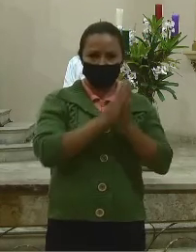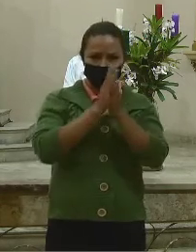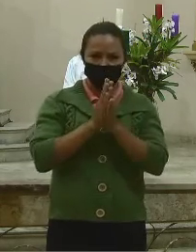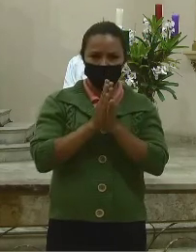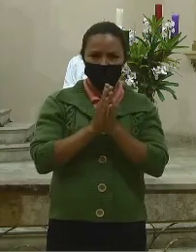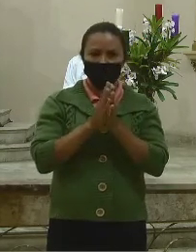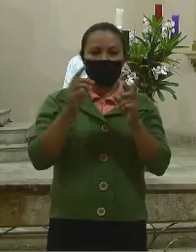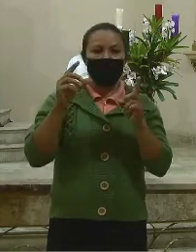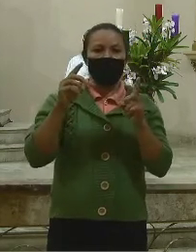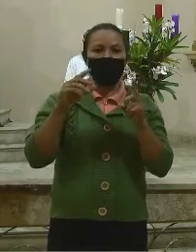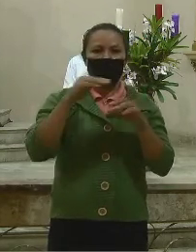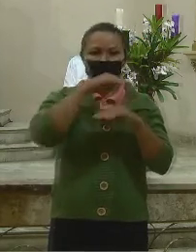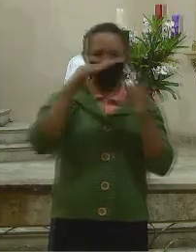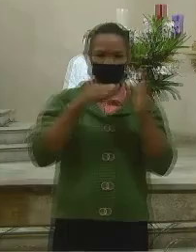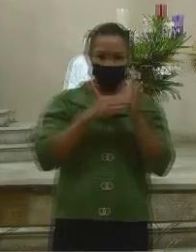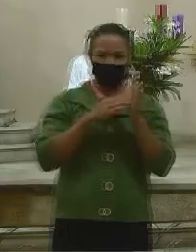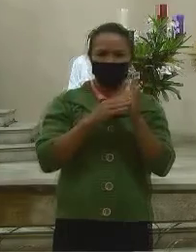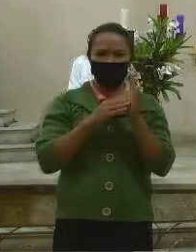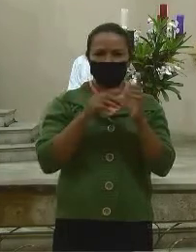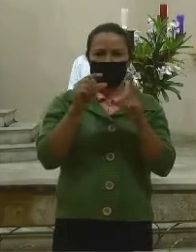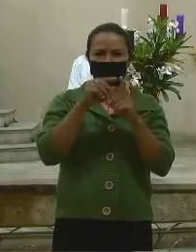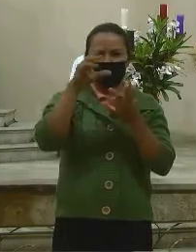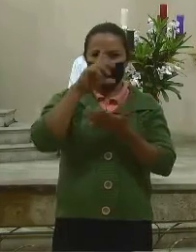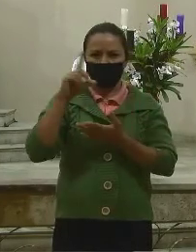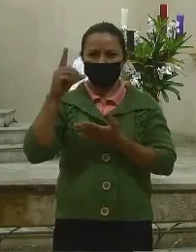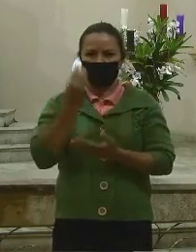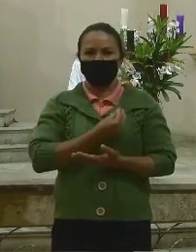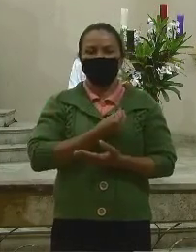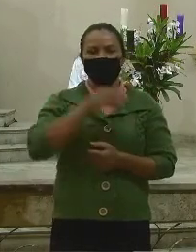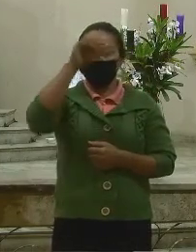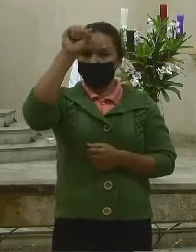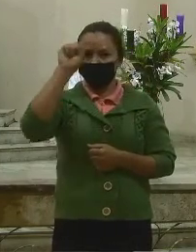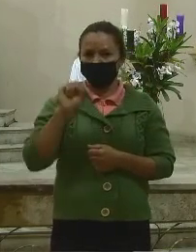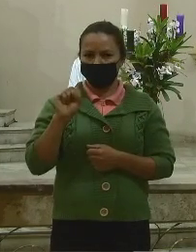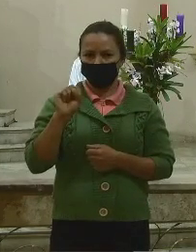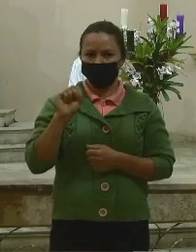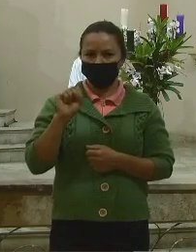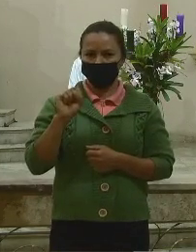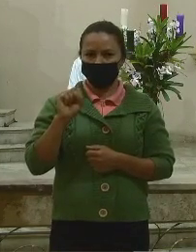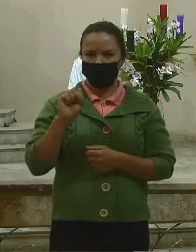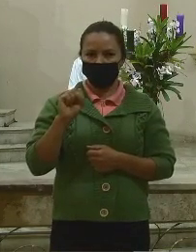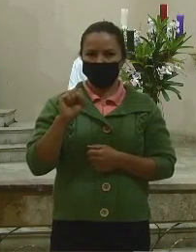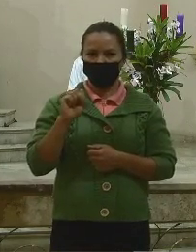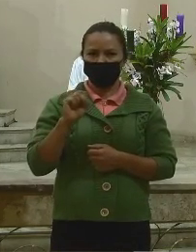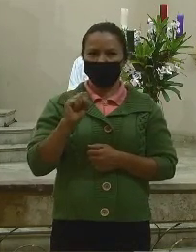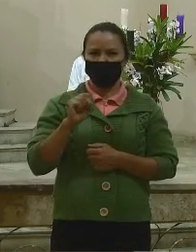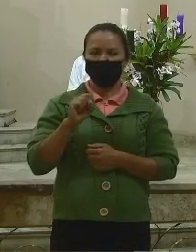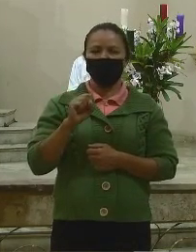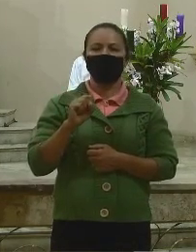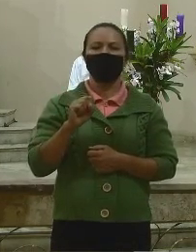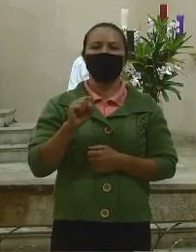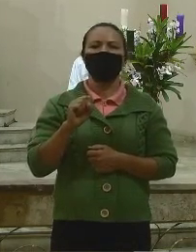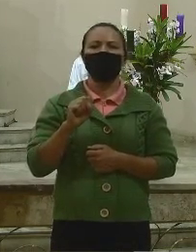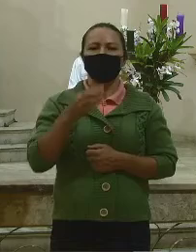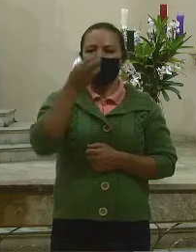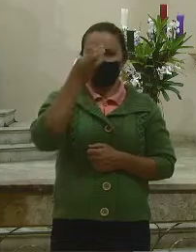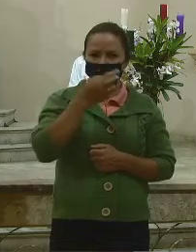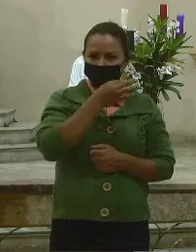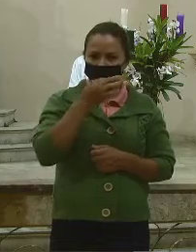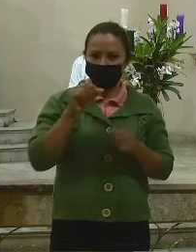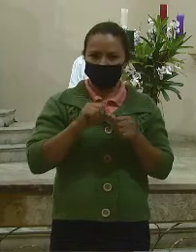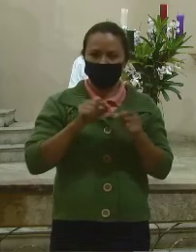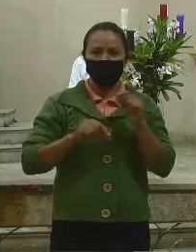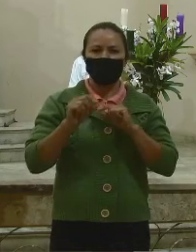da palavra de Deus, na vivência dos sacramentos, da penitência, da Eucaristia, fazendo com